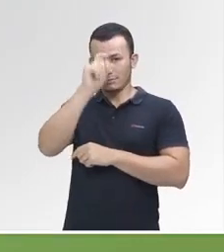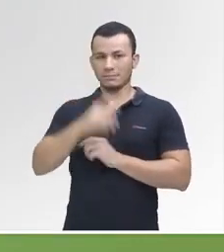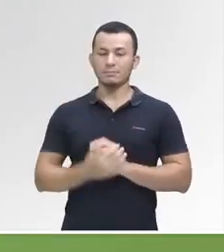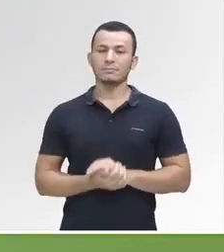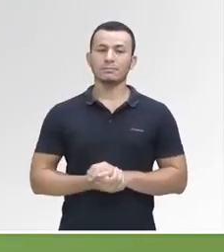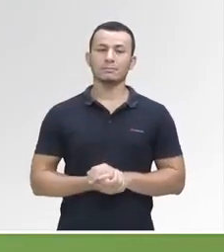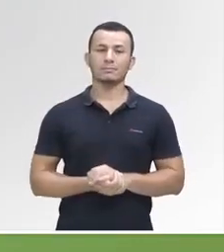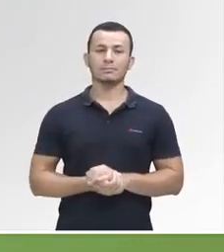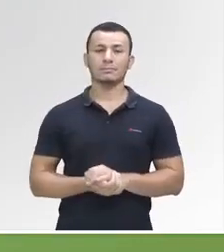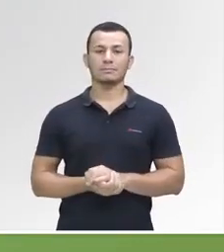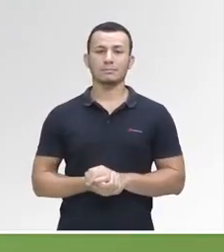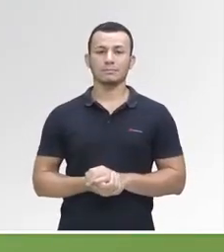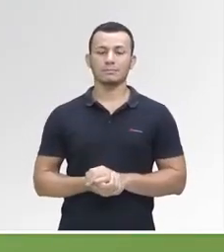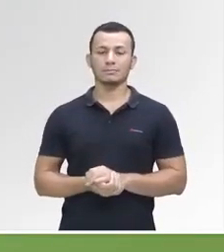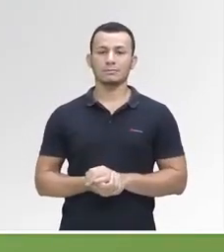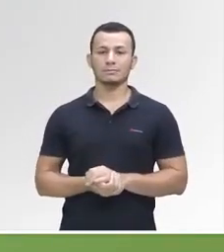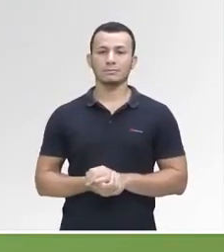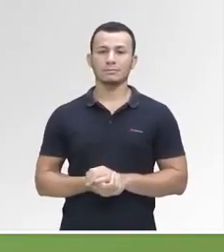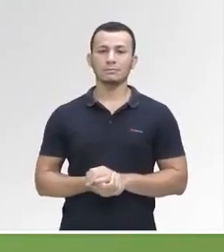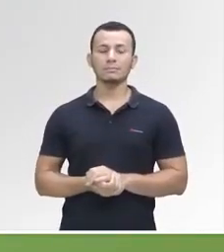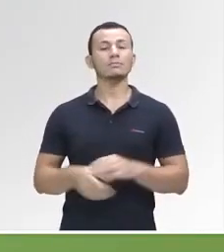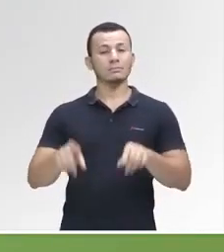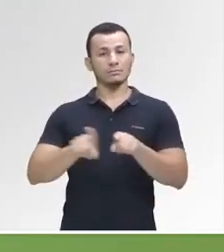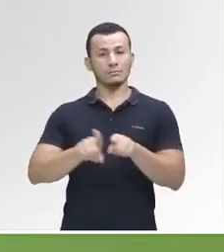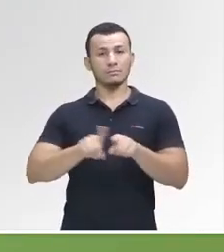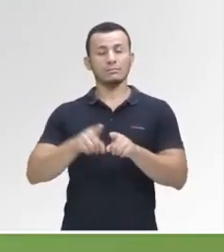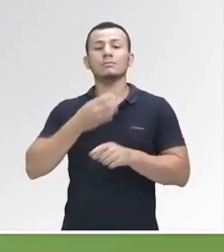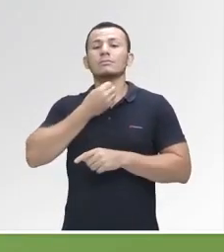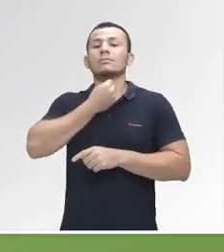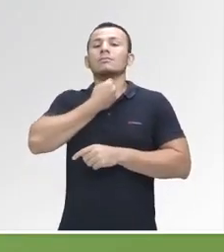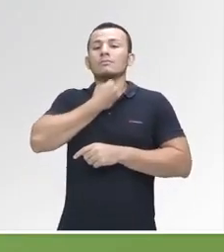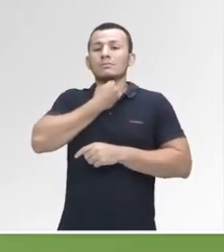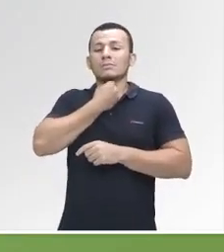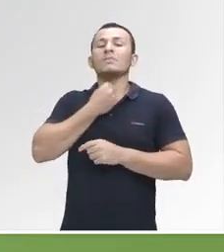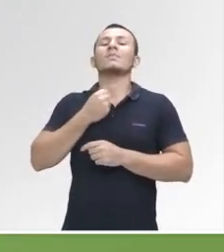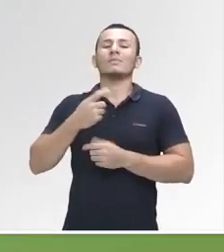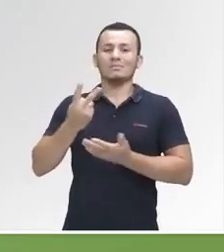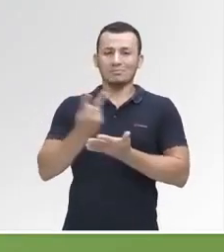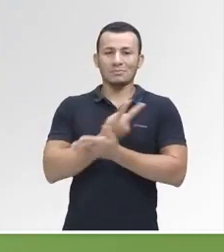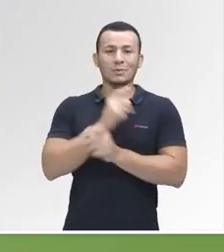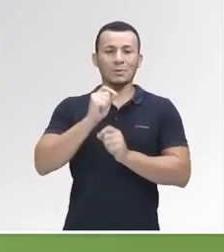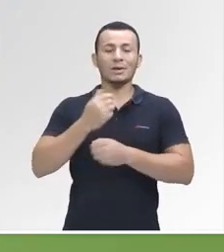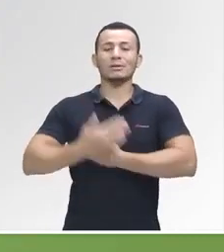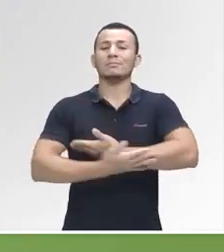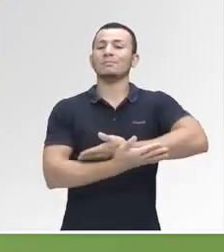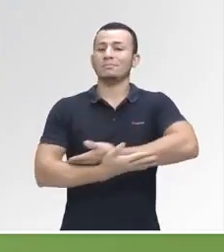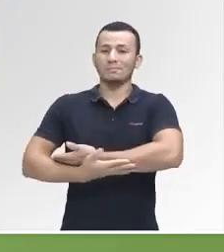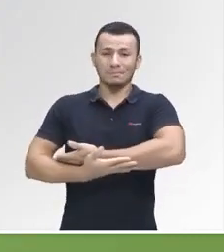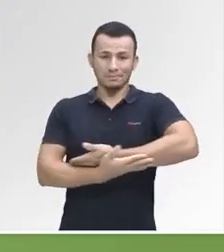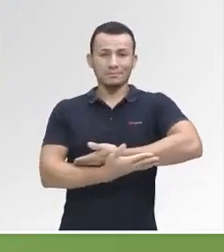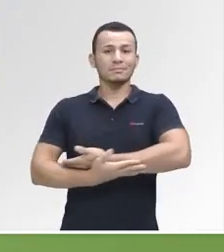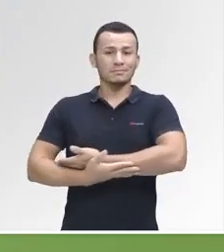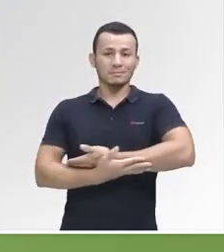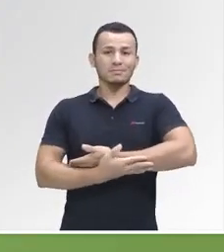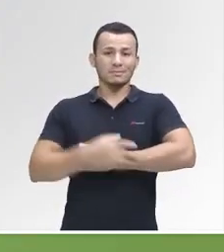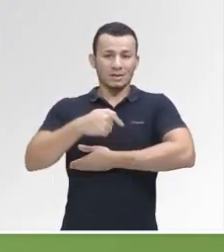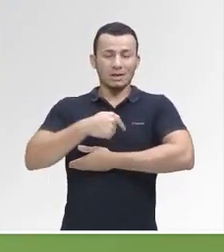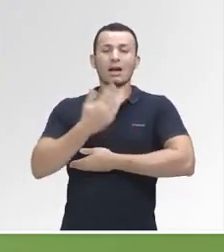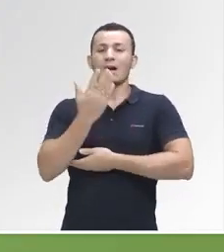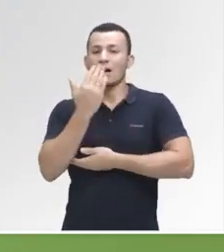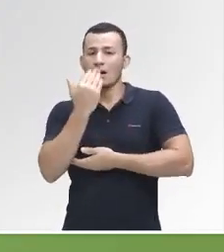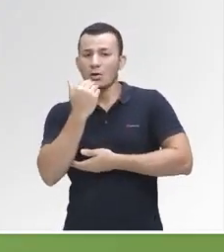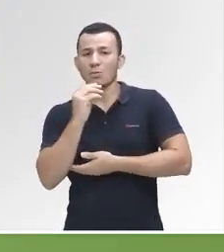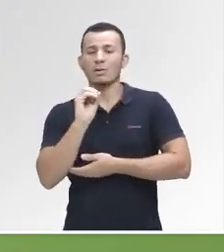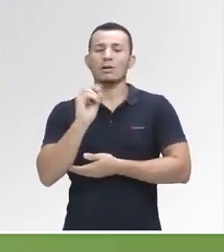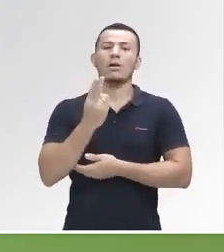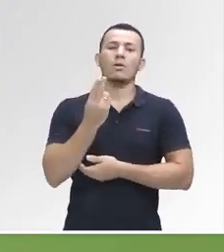também, esse engasgo geralmente acontece com bebês. Como eles são pequenos, né, eles gostam de comer ou